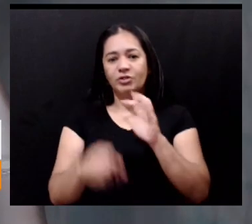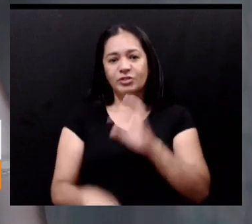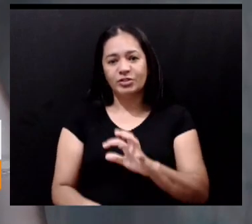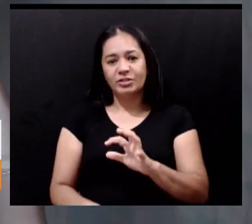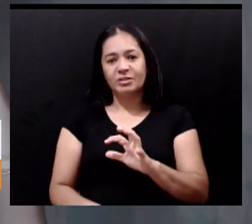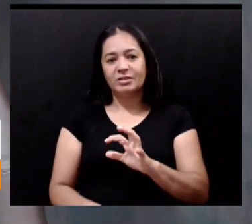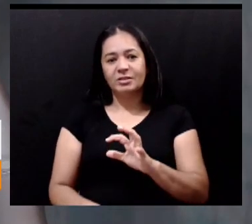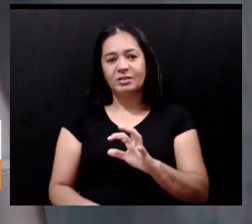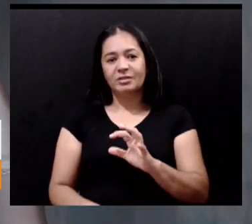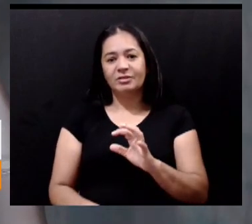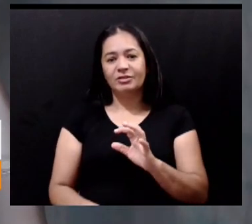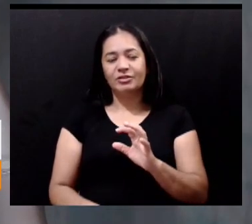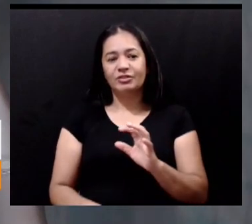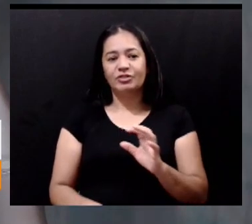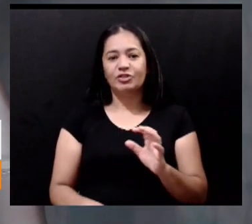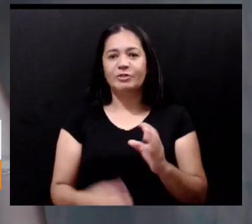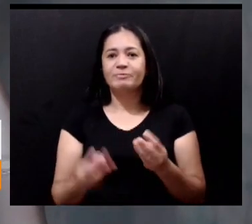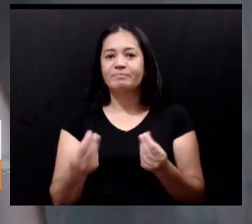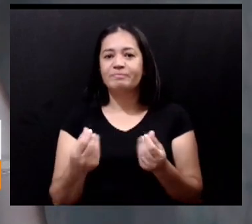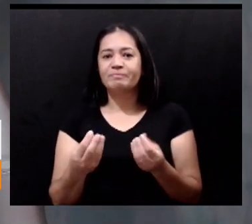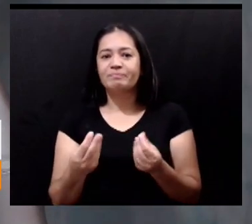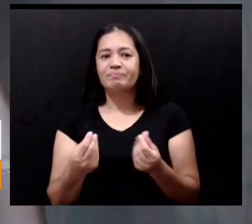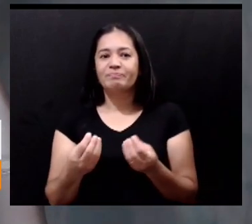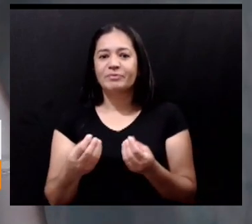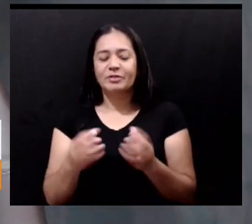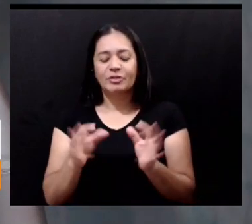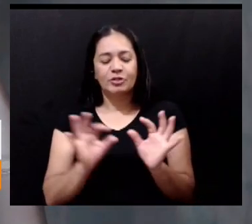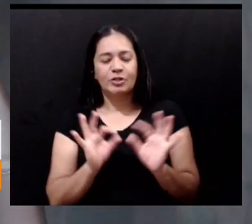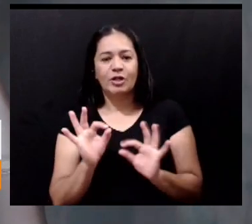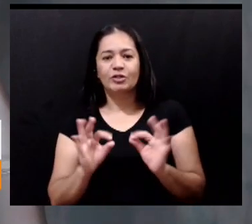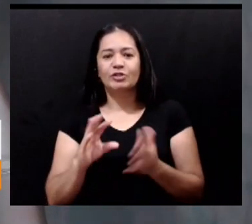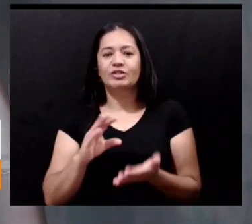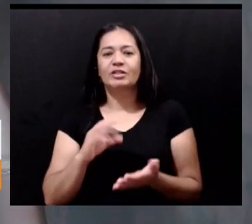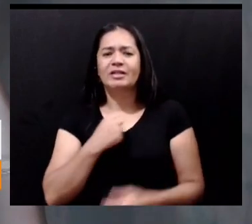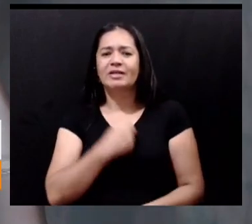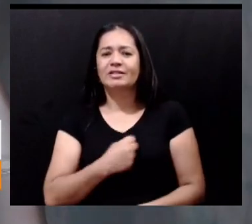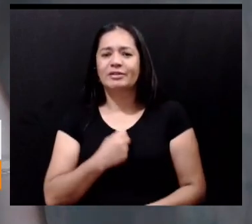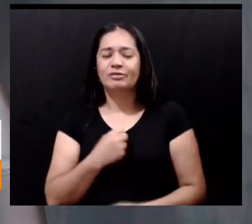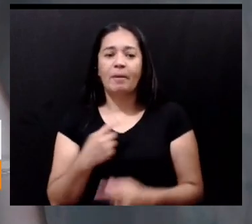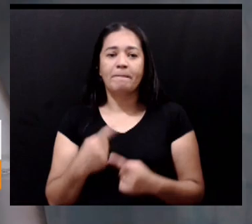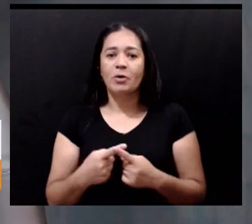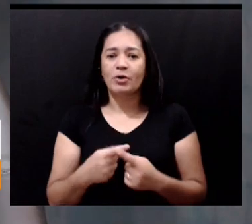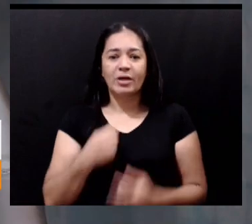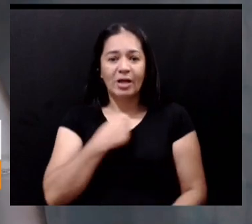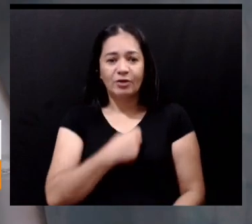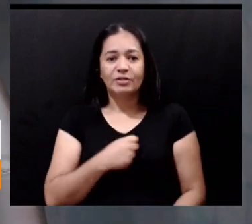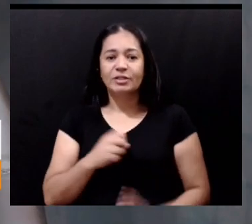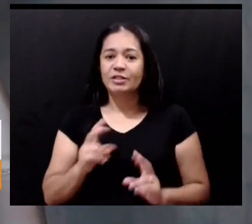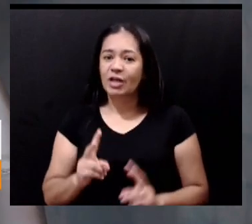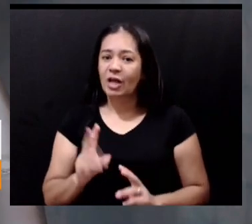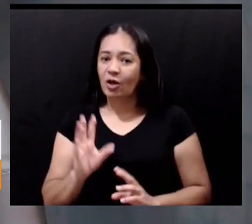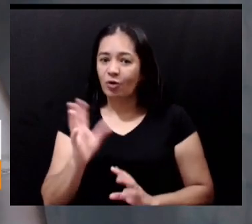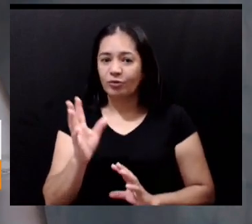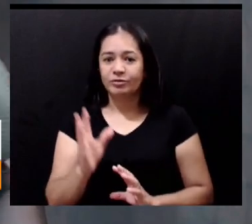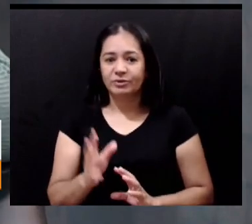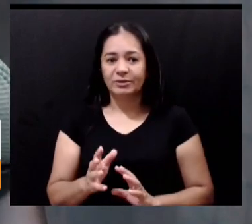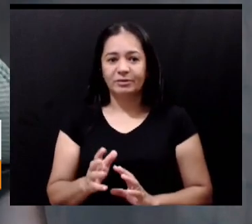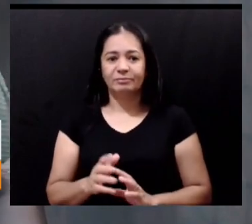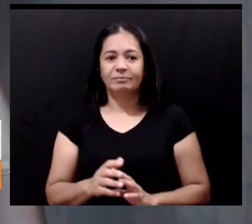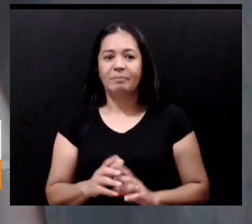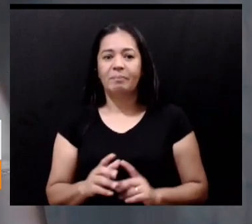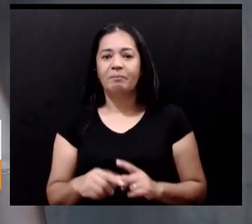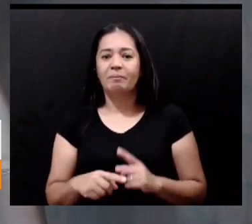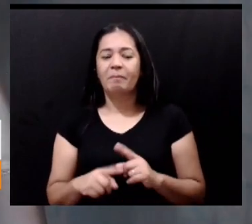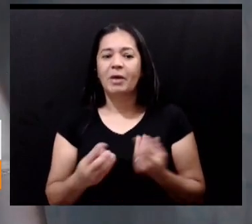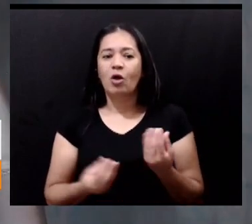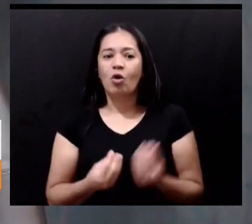as ausências, porque as ausências vão estar ali, mas como que eu acomodo ela? É como se eu pegasse um armário